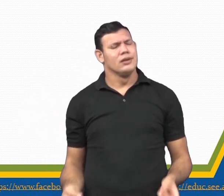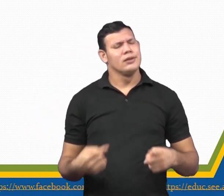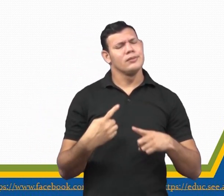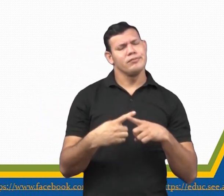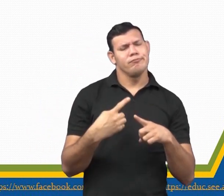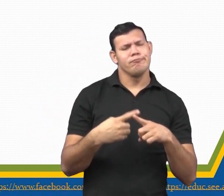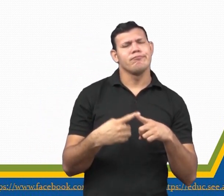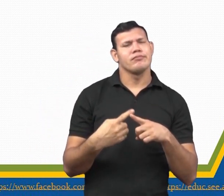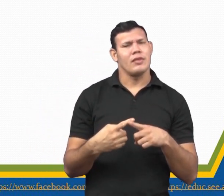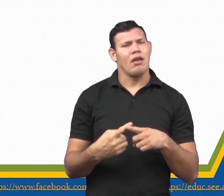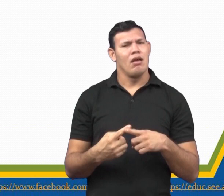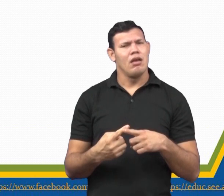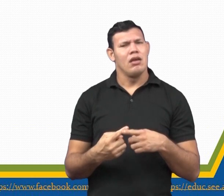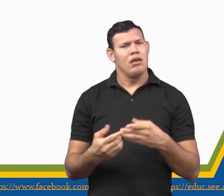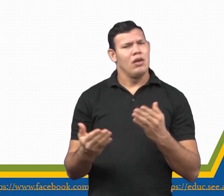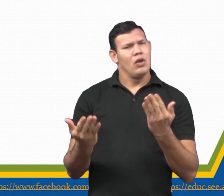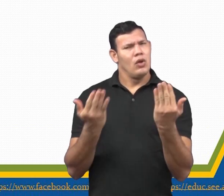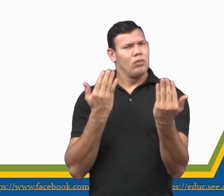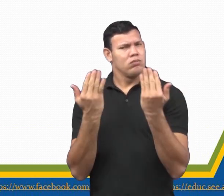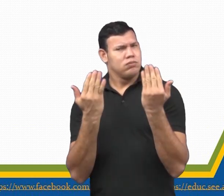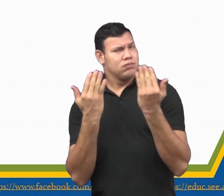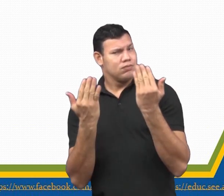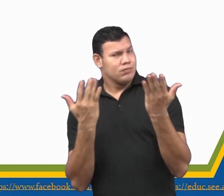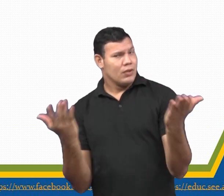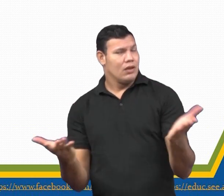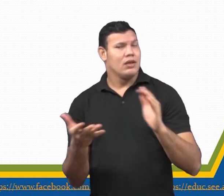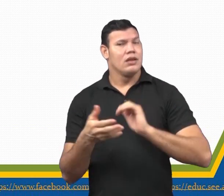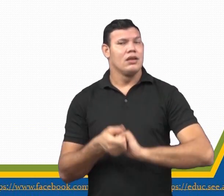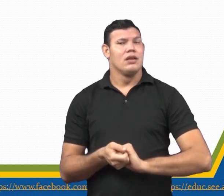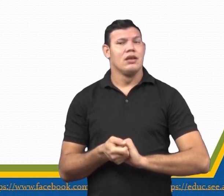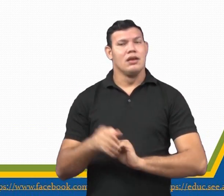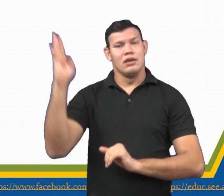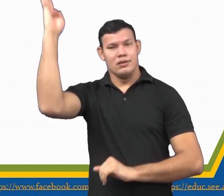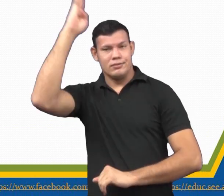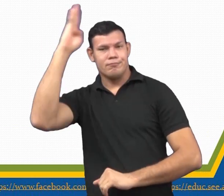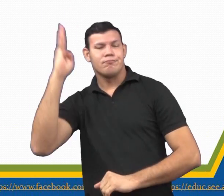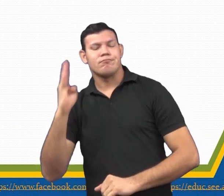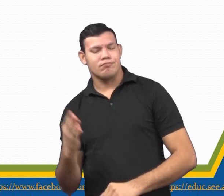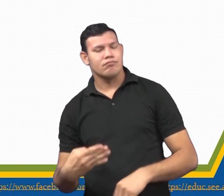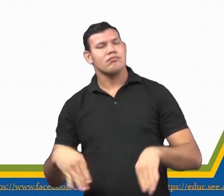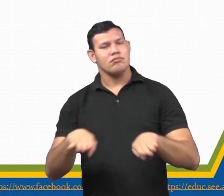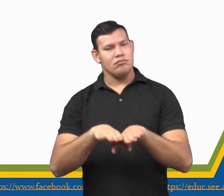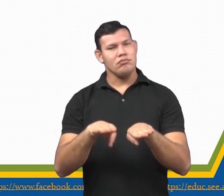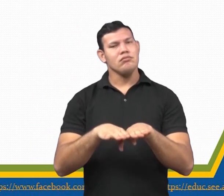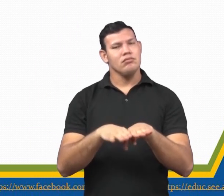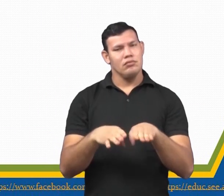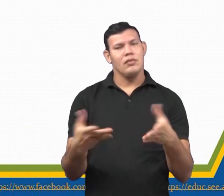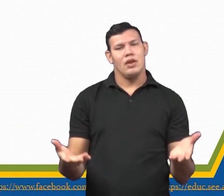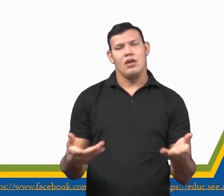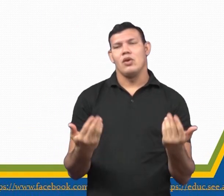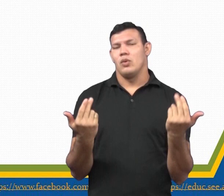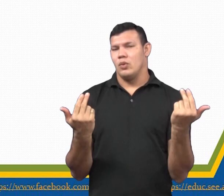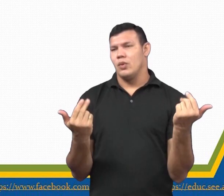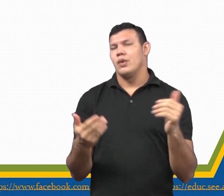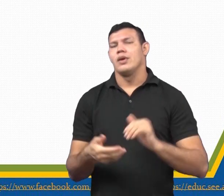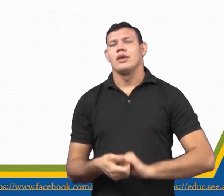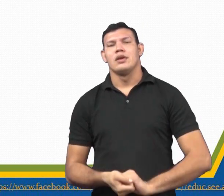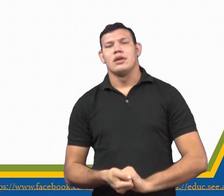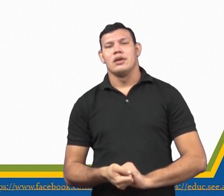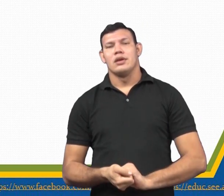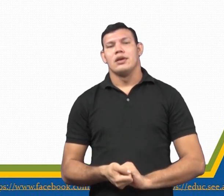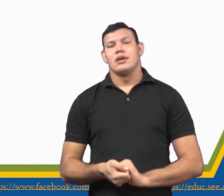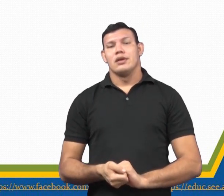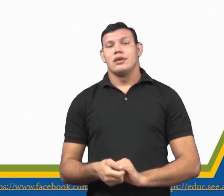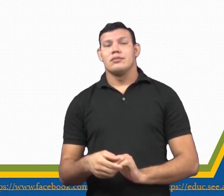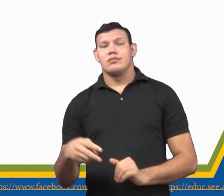trato aqui do Brasil, que é um dos grandes exportadores de carne bovina também. E quanto à Nova Zelândia, a